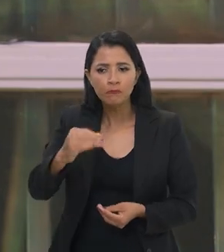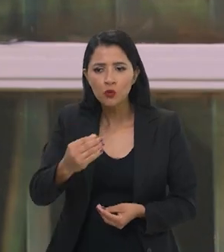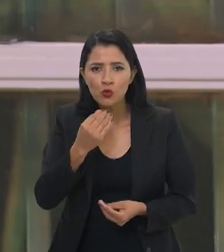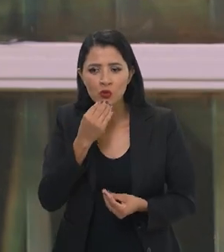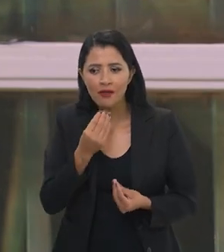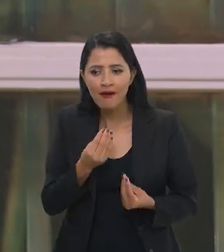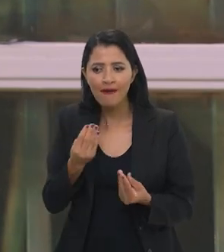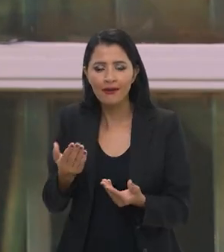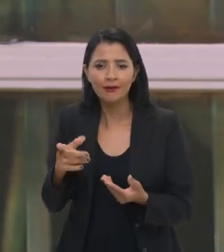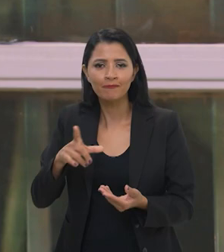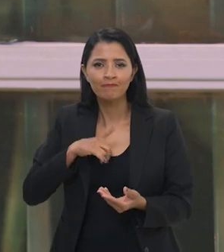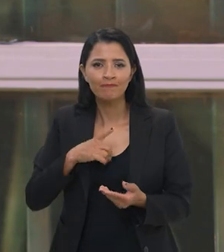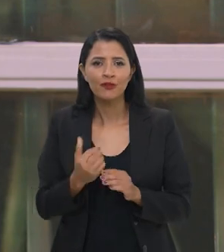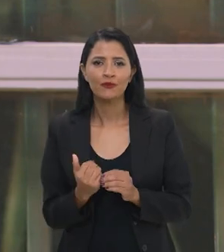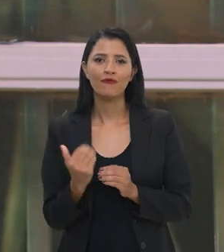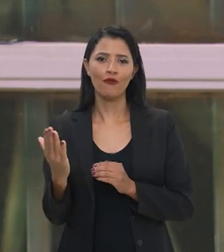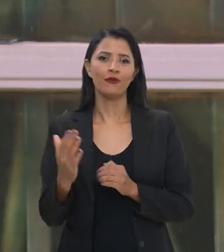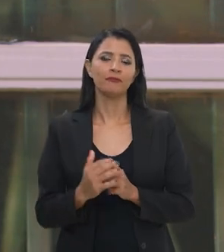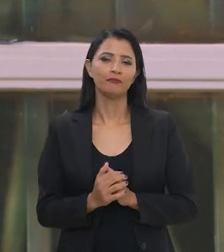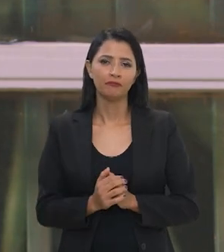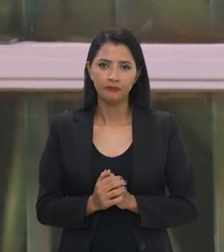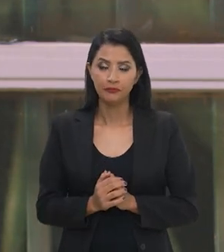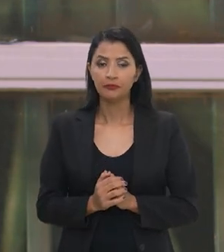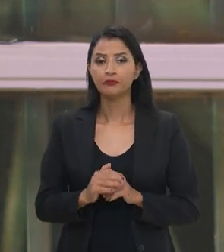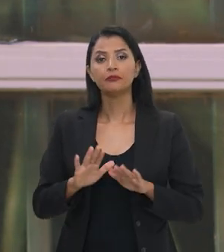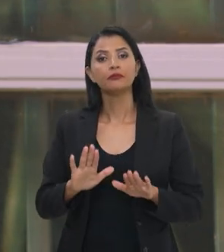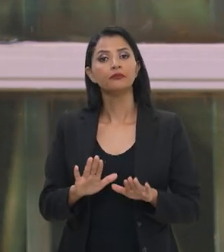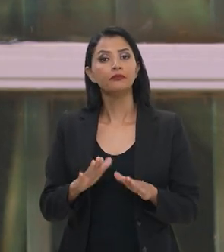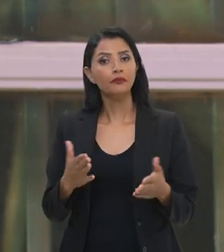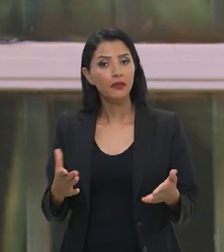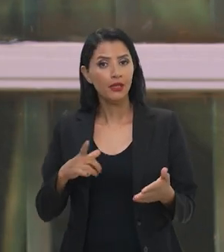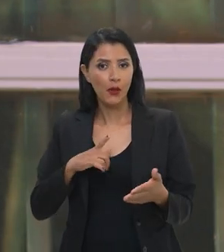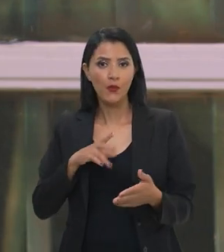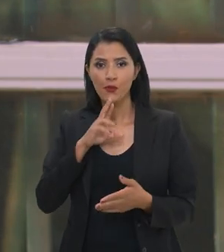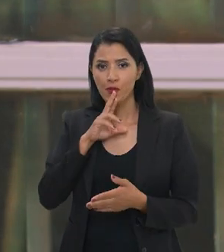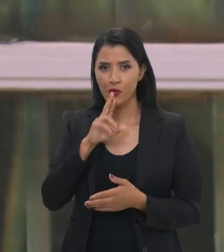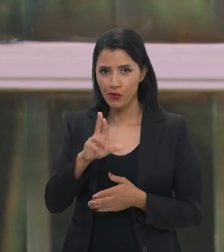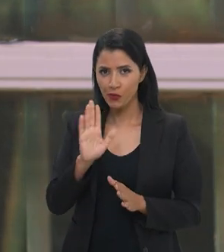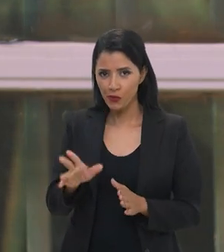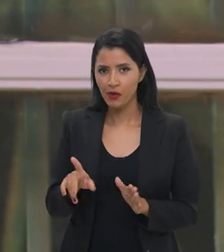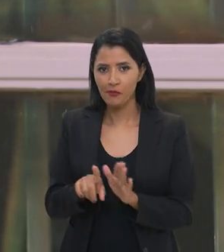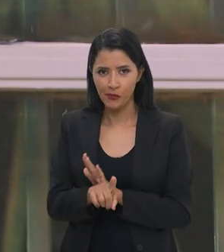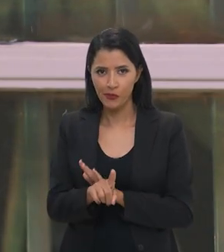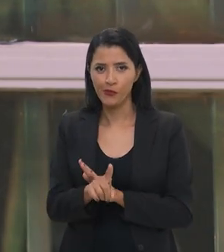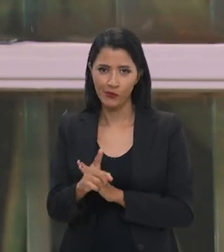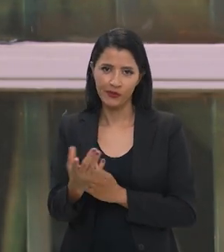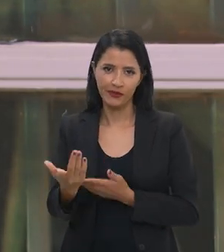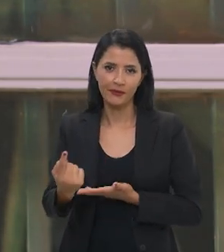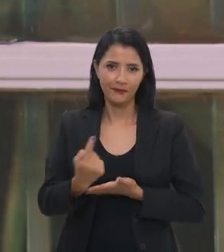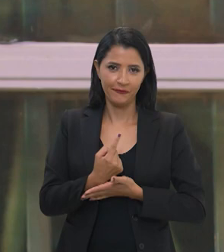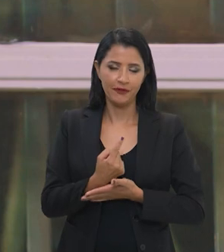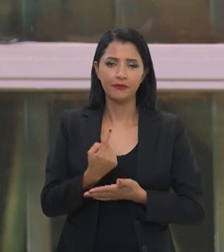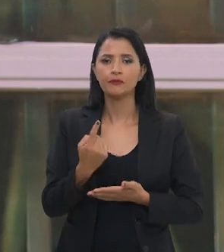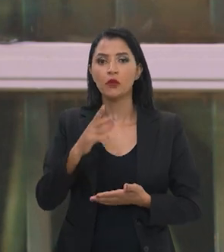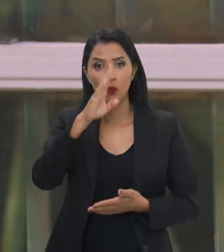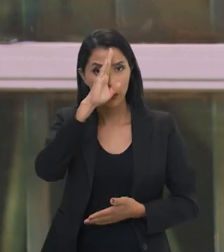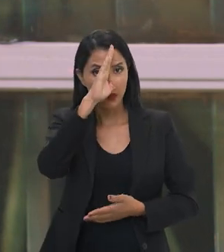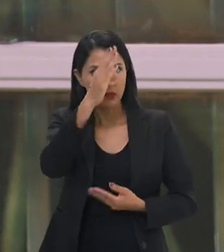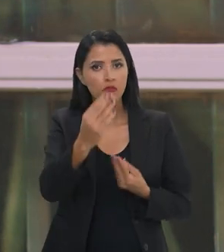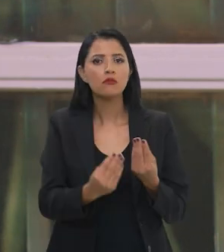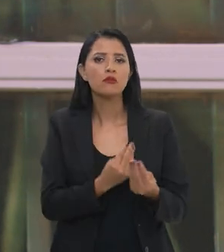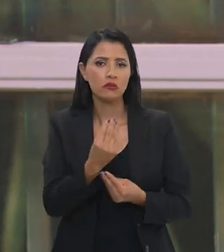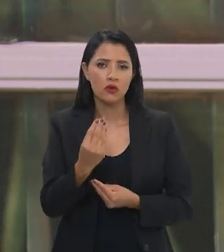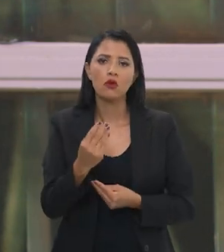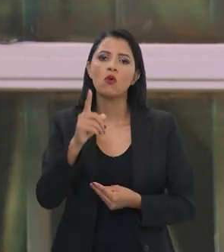chance de uma oportunidade ficam de fora então já respondendo a pergunta o ponto